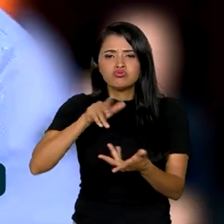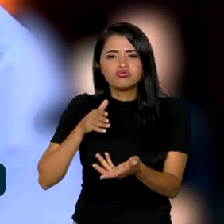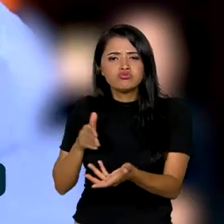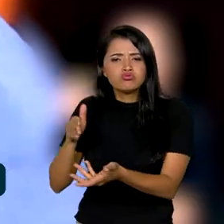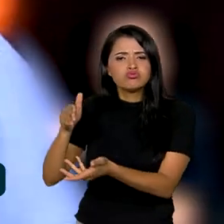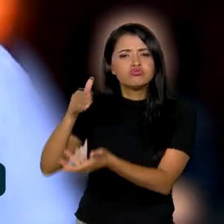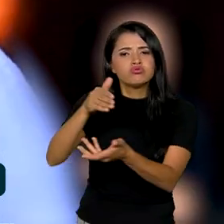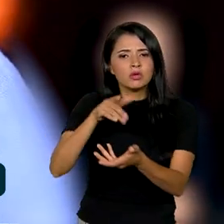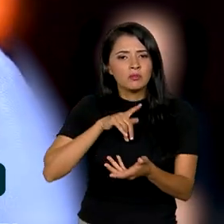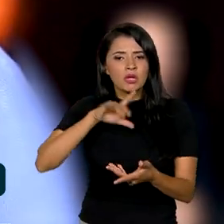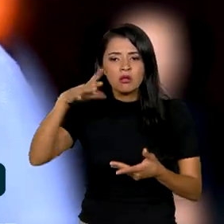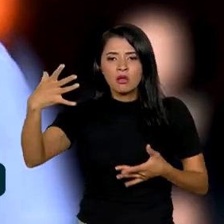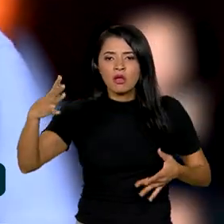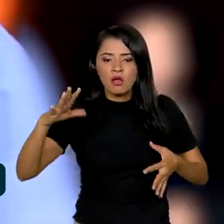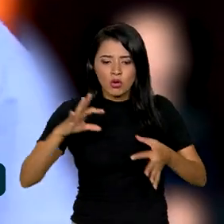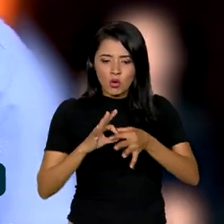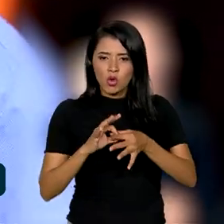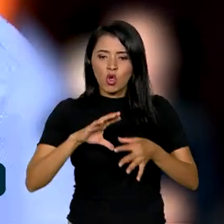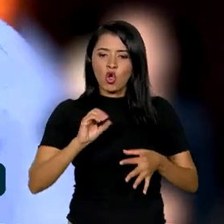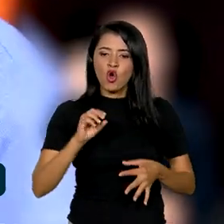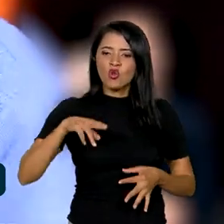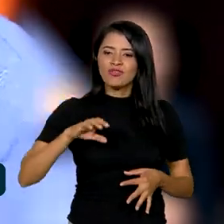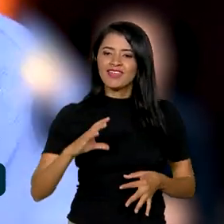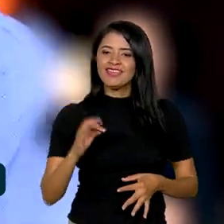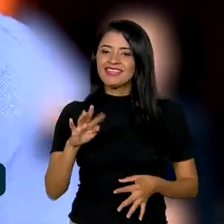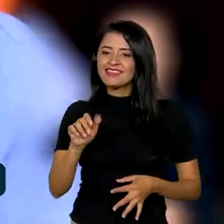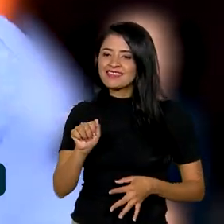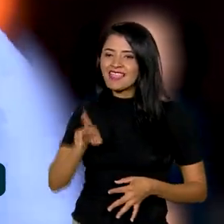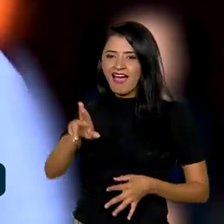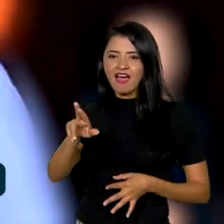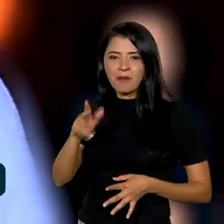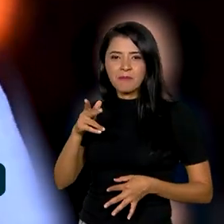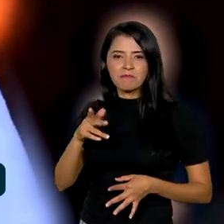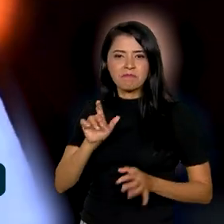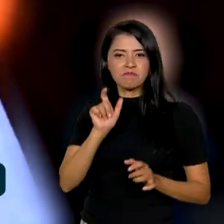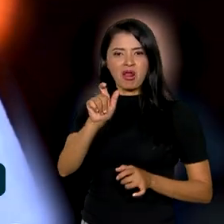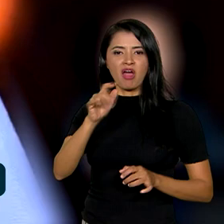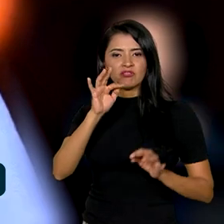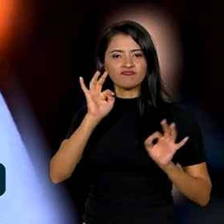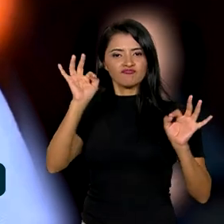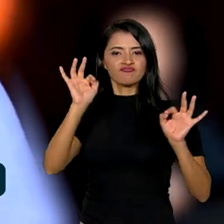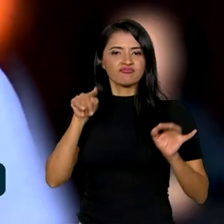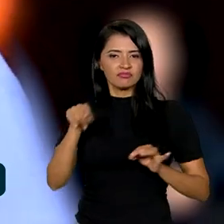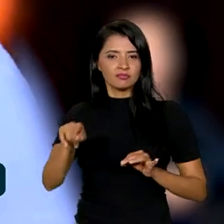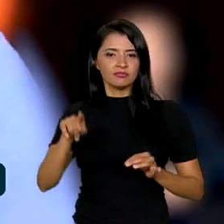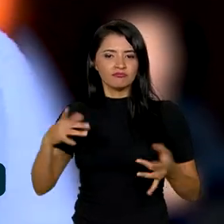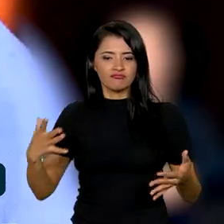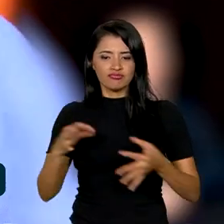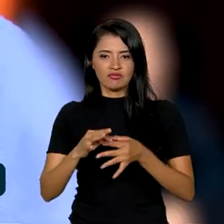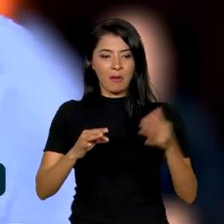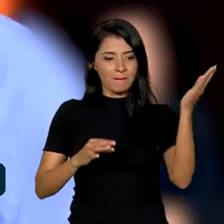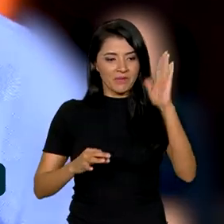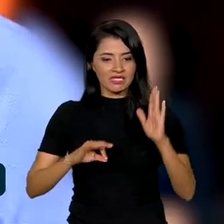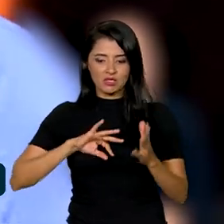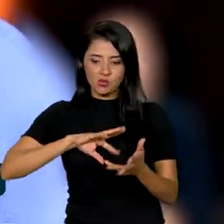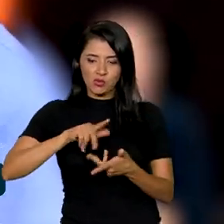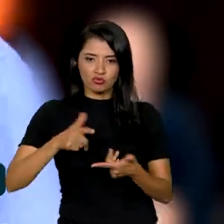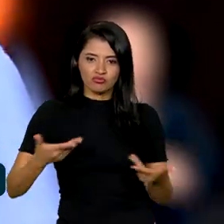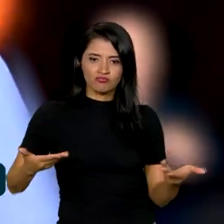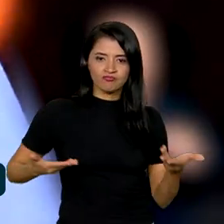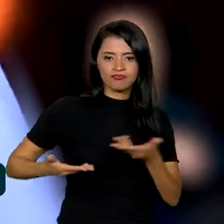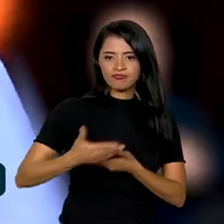para conectar, a palavra chique agora é conectar, para conectar o Brasil com o mundo. E depois tivemos a